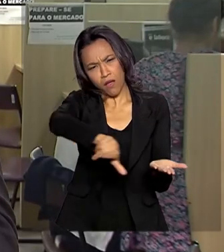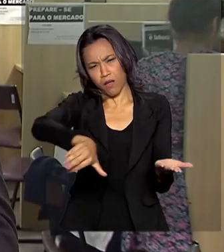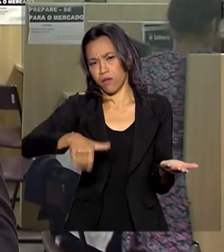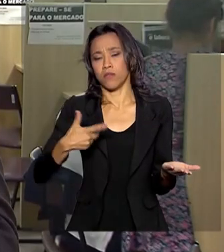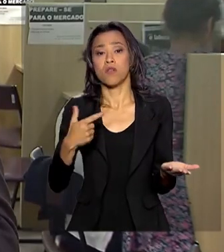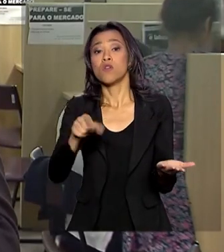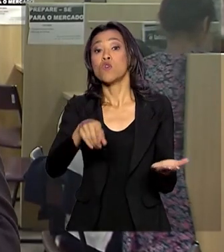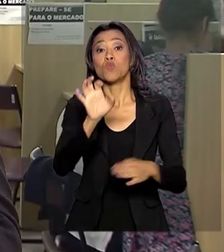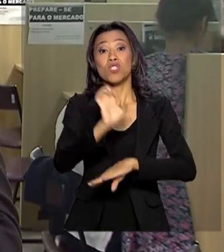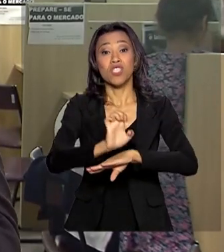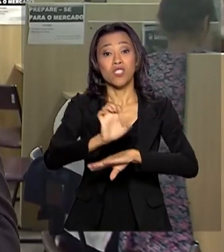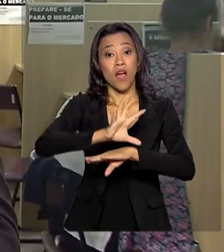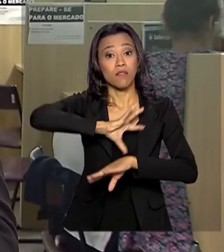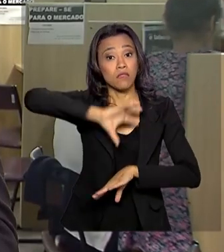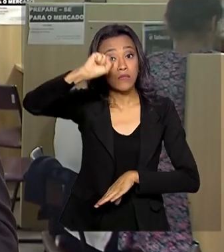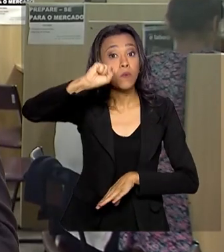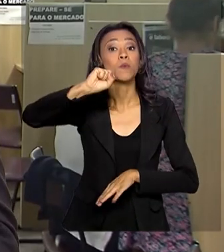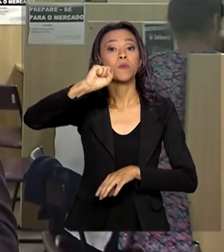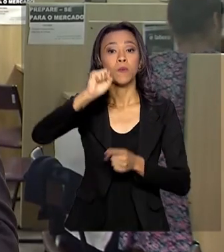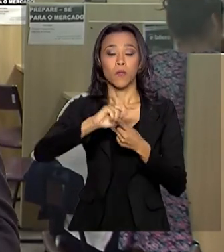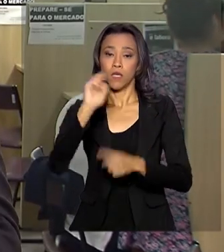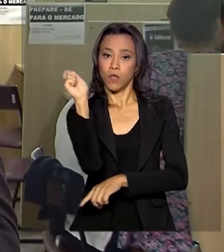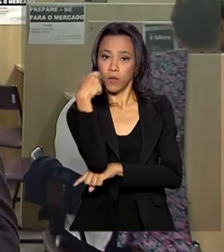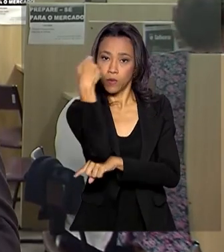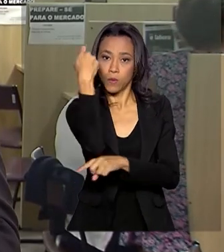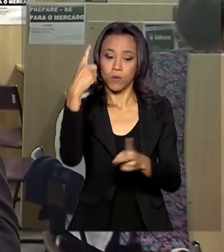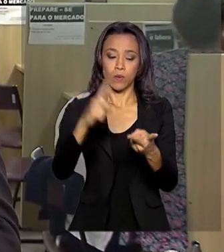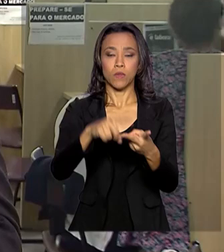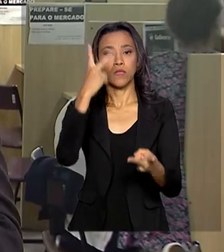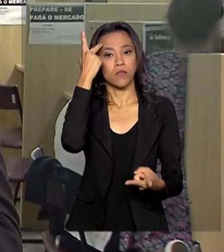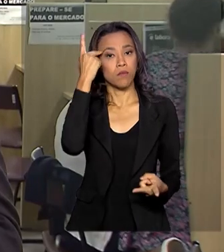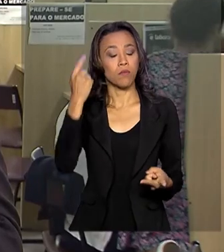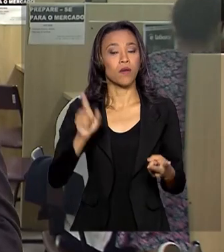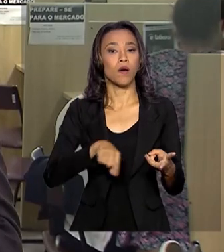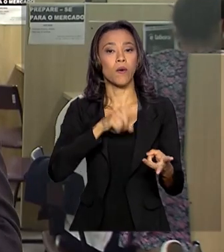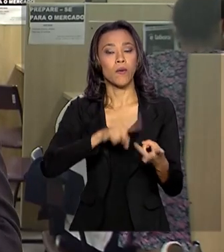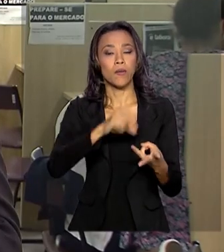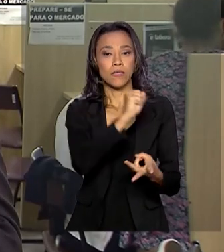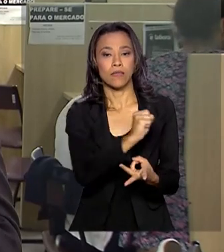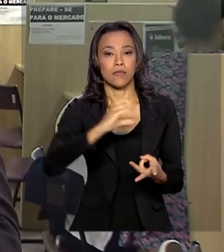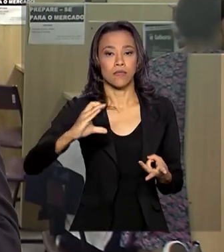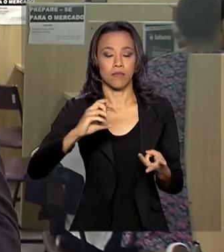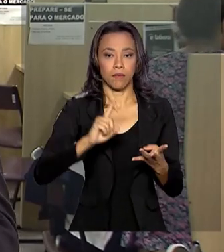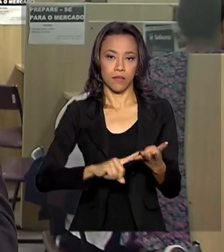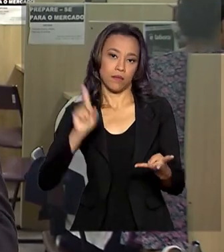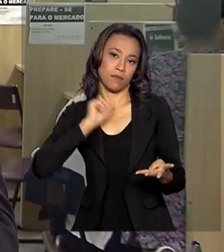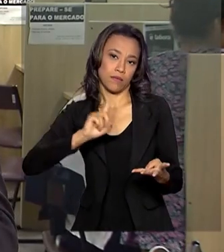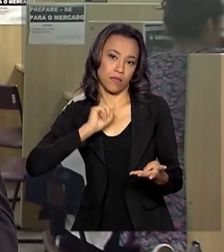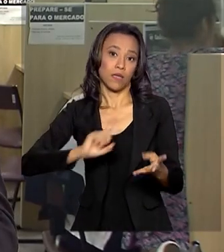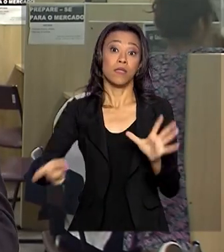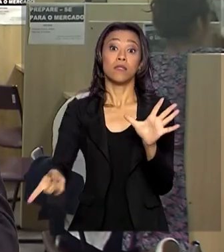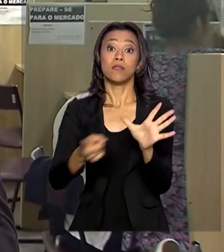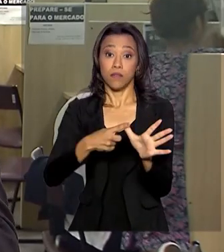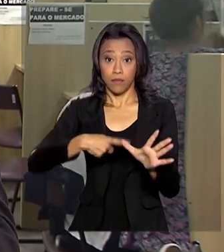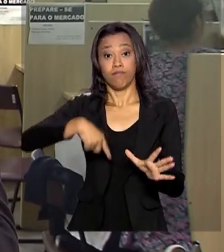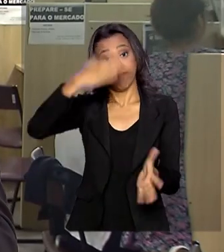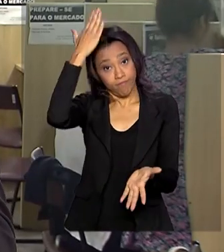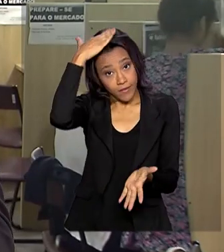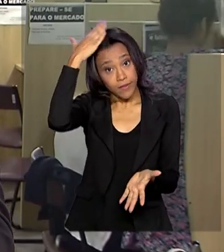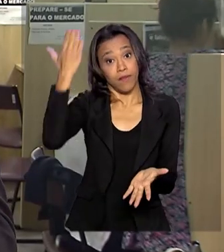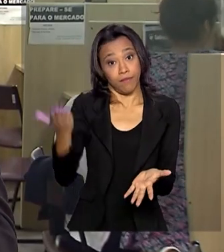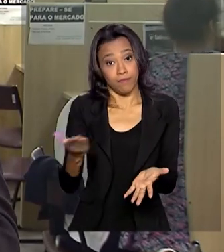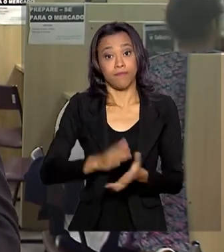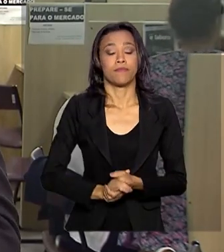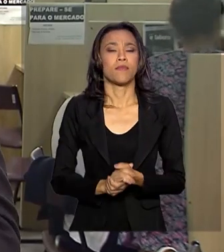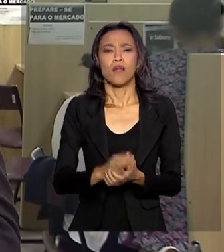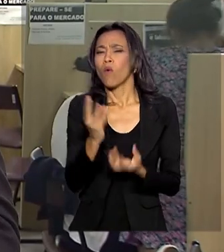esse oferecimento de vagas são Rio Grande do Sul, São Paulo, Santa Catarina, Minas Gerais e Paraná. Para